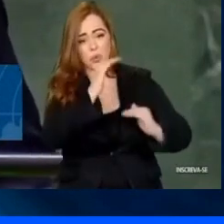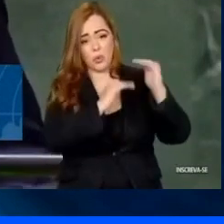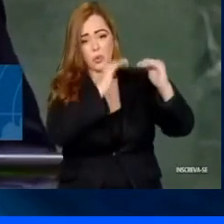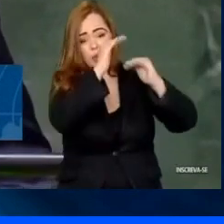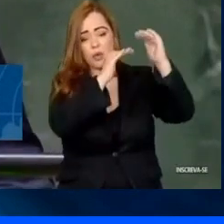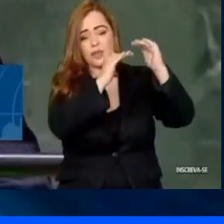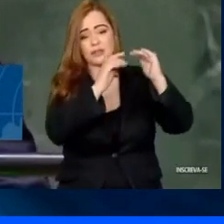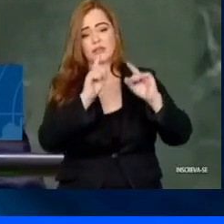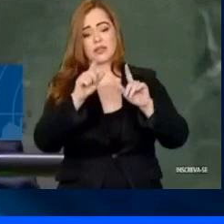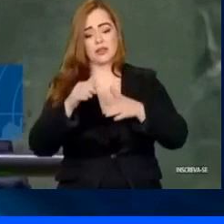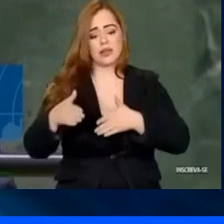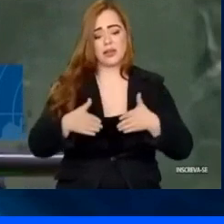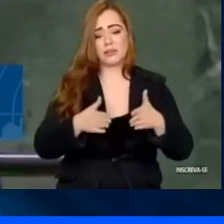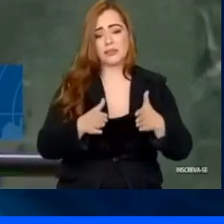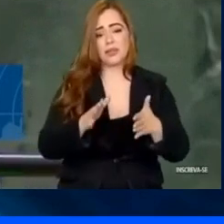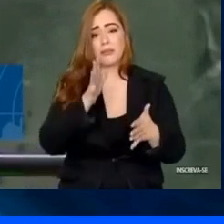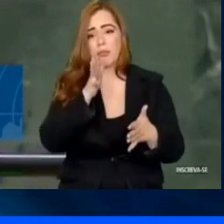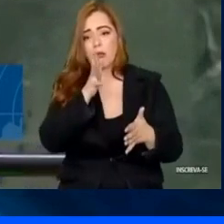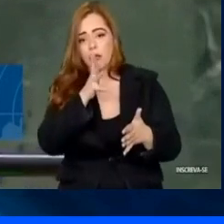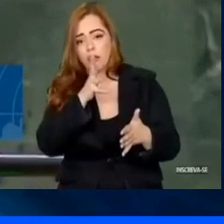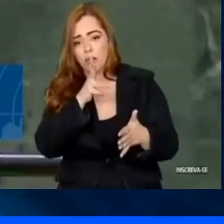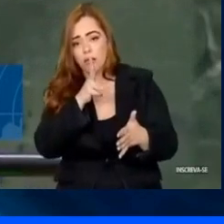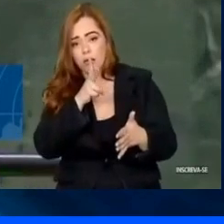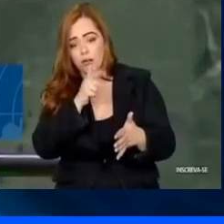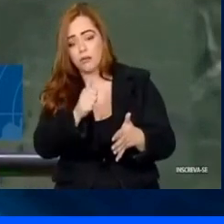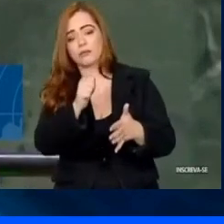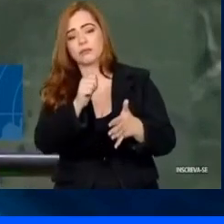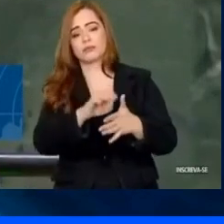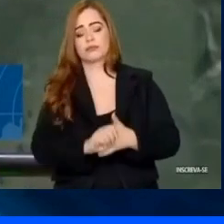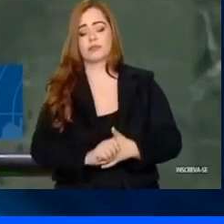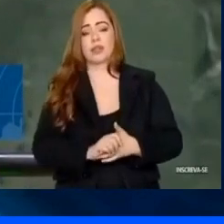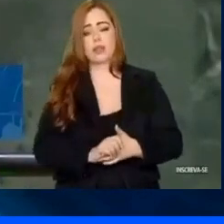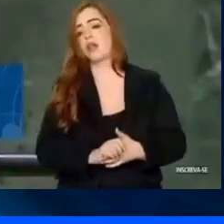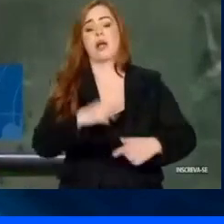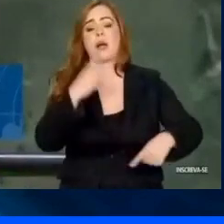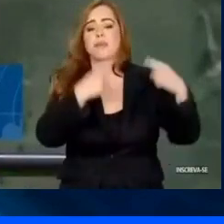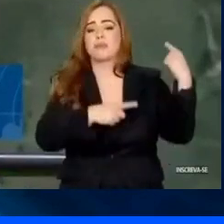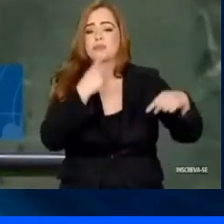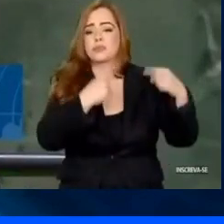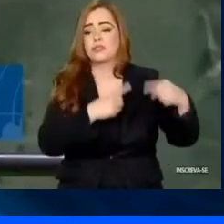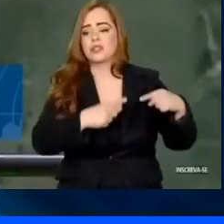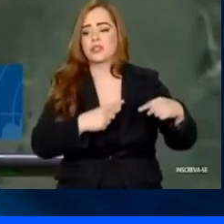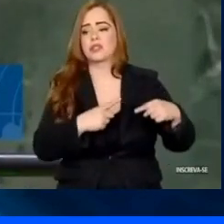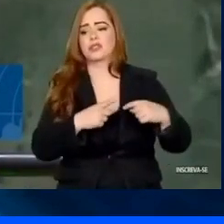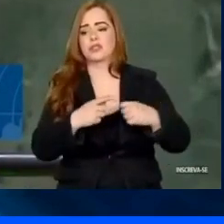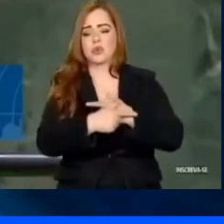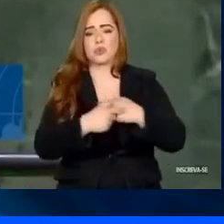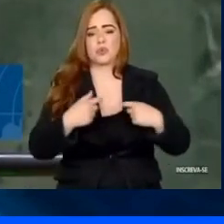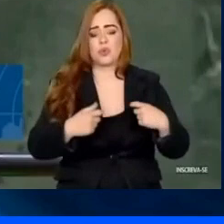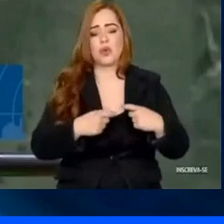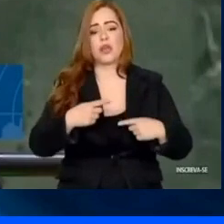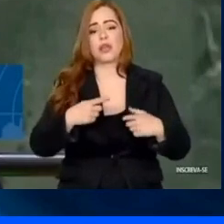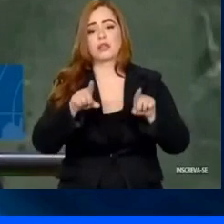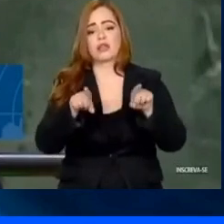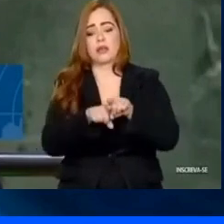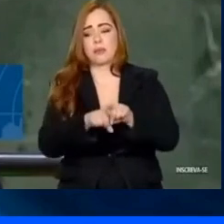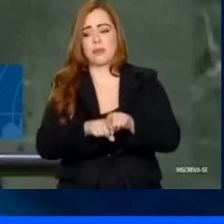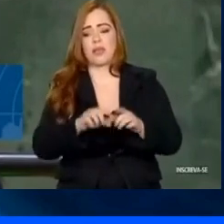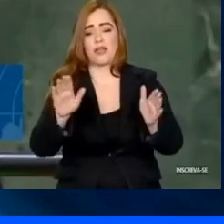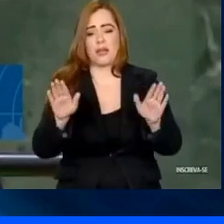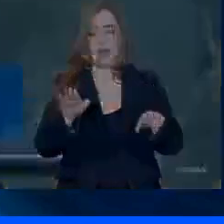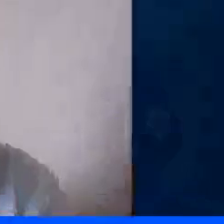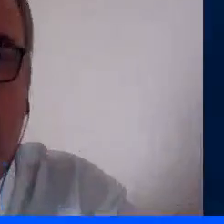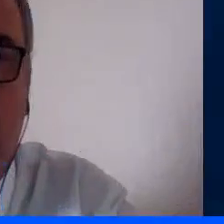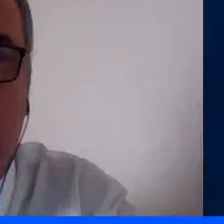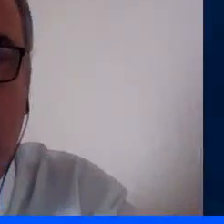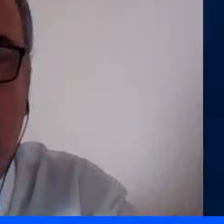para o Brasil em nenhuma das circunstâncias, né, doutor Fábio? Só para a gente encerrar o assunto, porque isso aí só atrasa a vida da gente. A gente vai ficar, acho que,